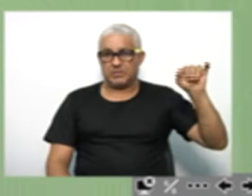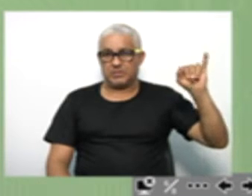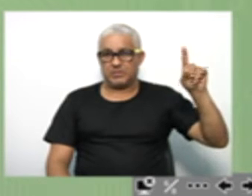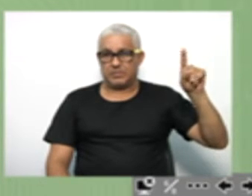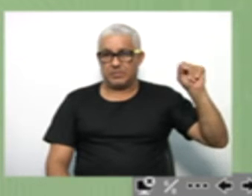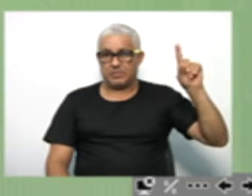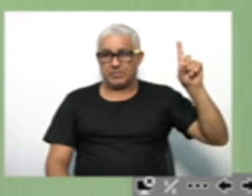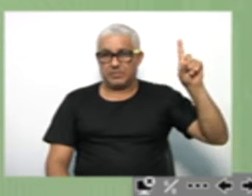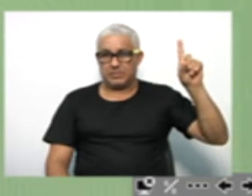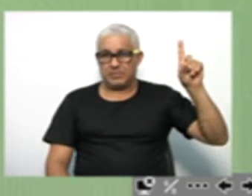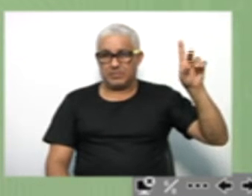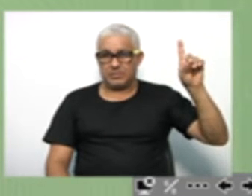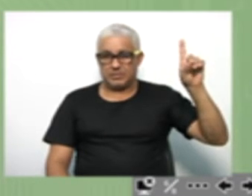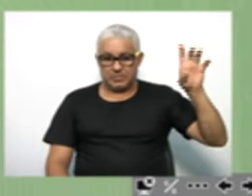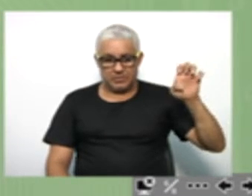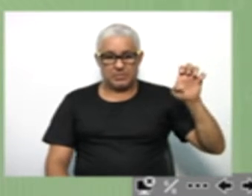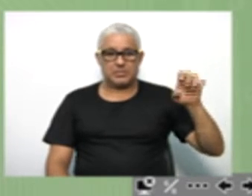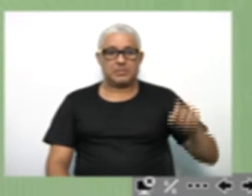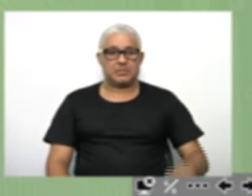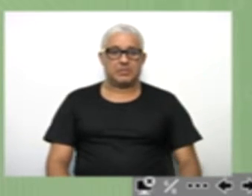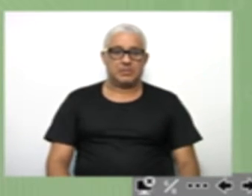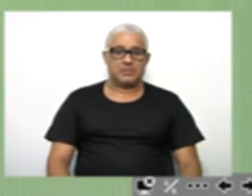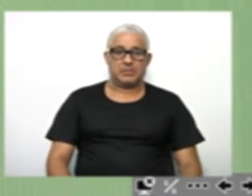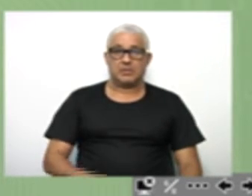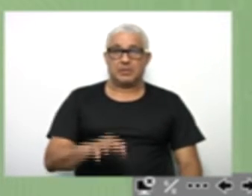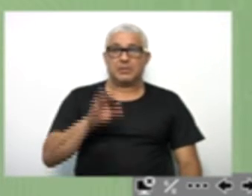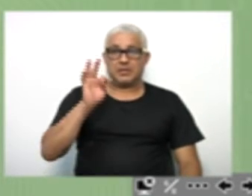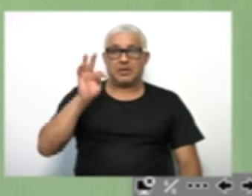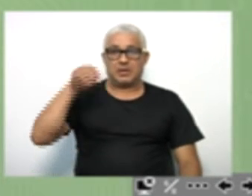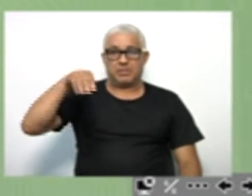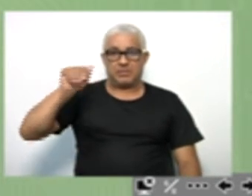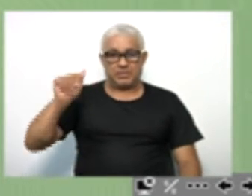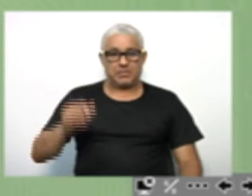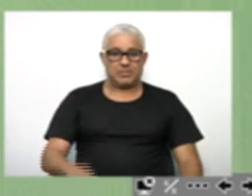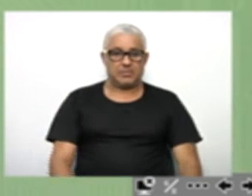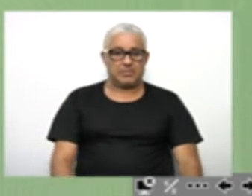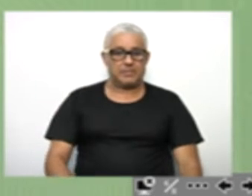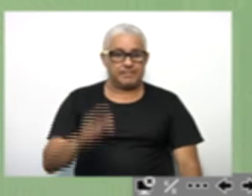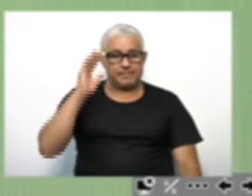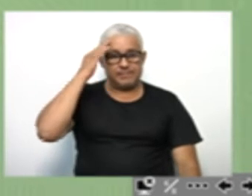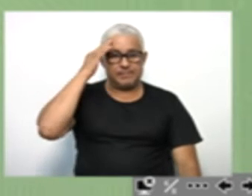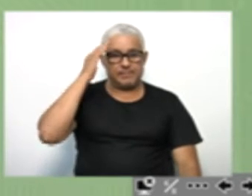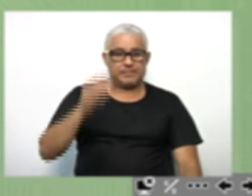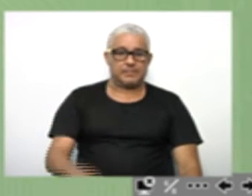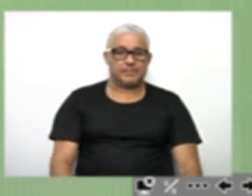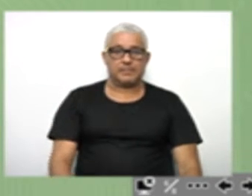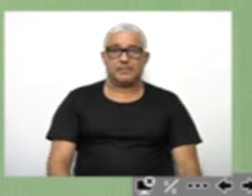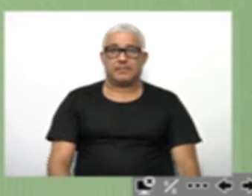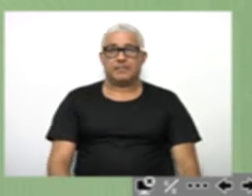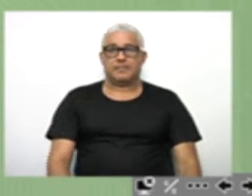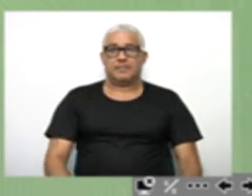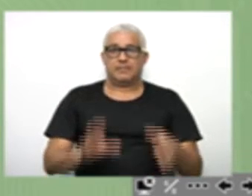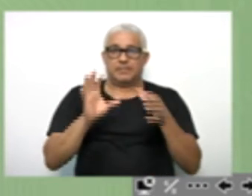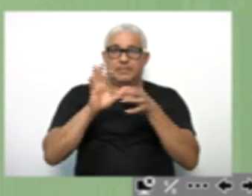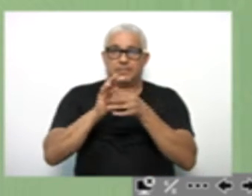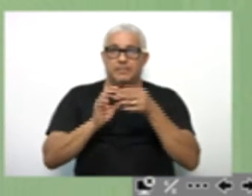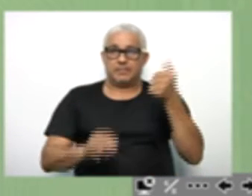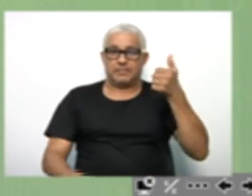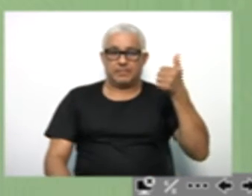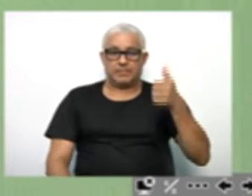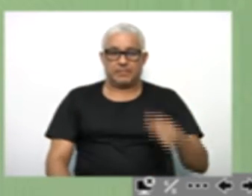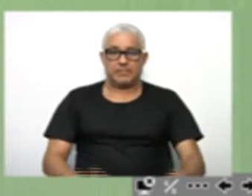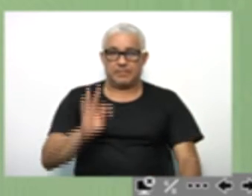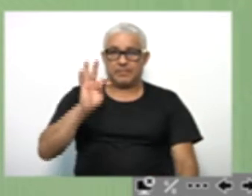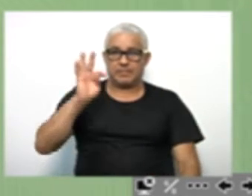interna de retorno, que é a TIR. Vamos entender essa primeira contextualização.